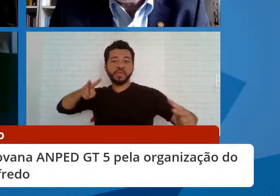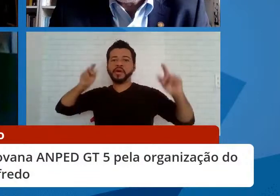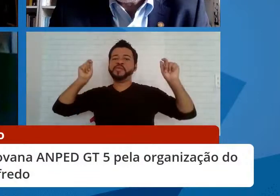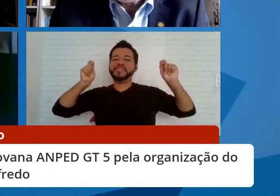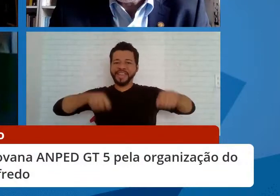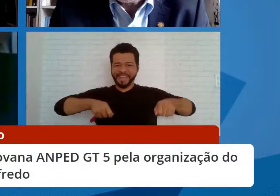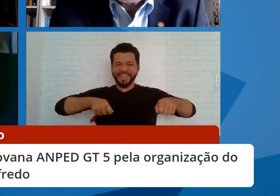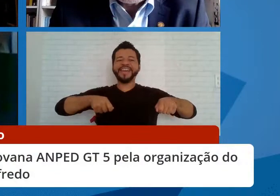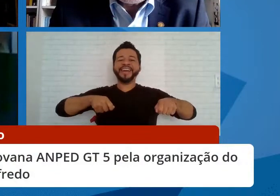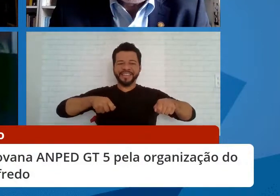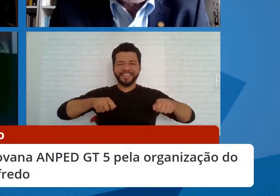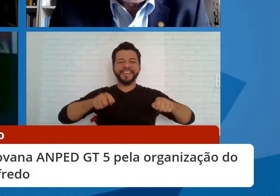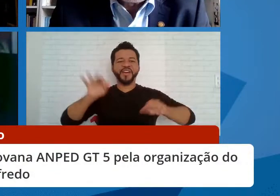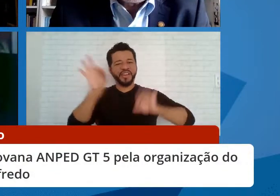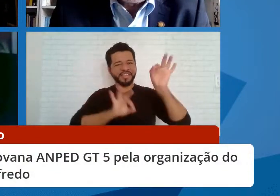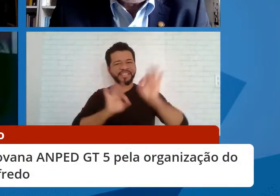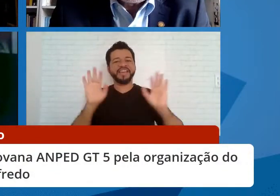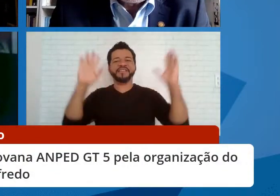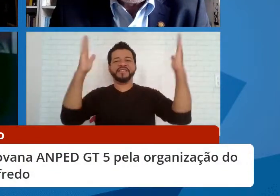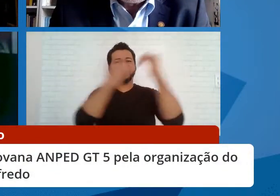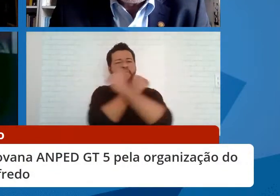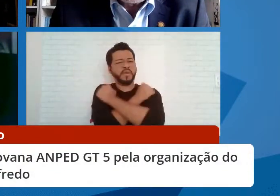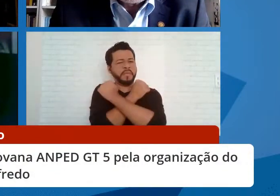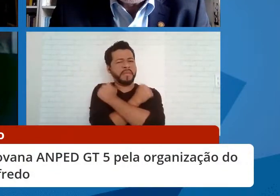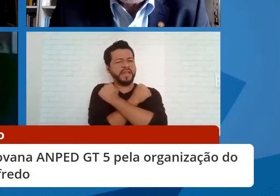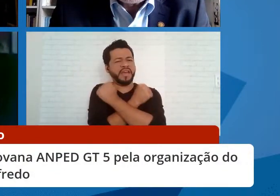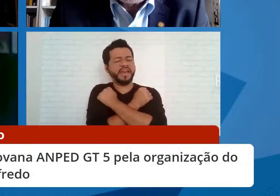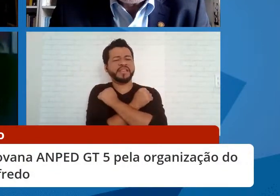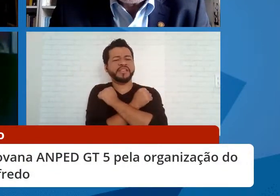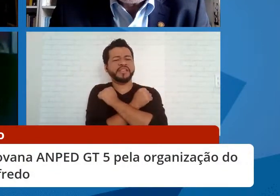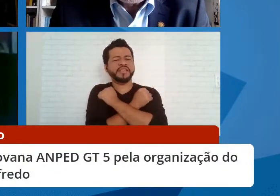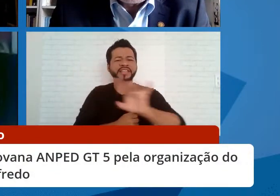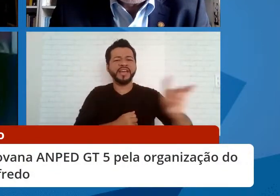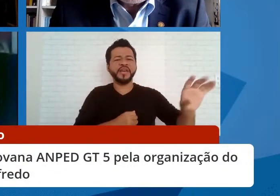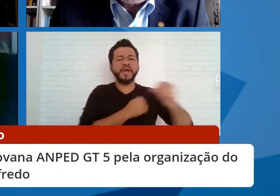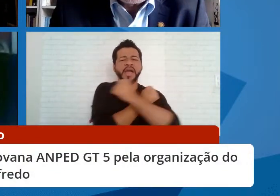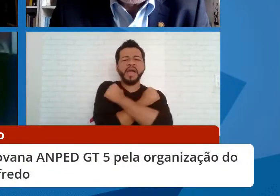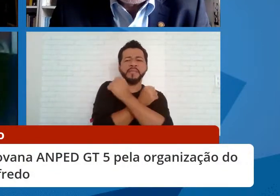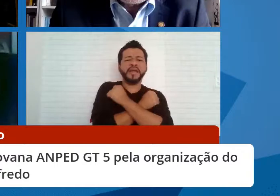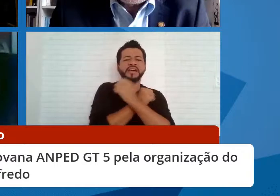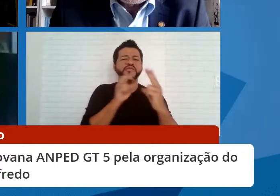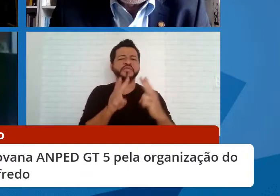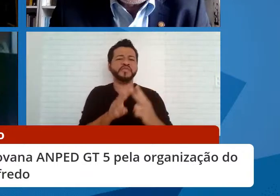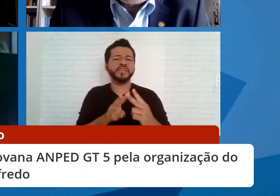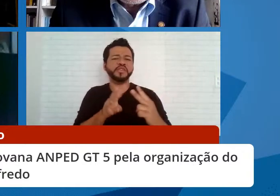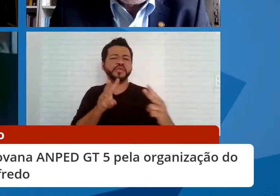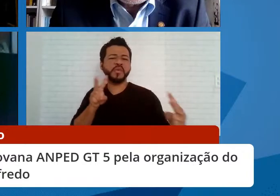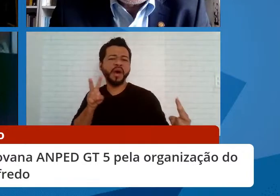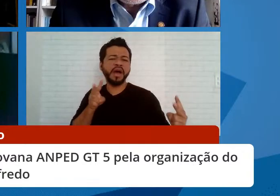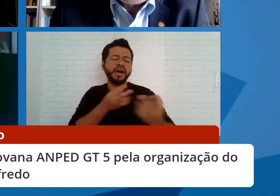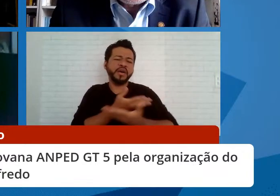que está aqui, né? Mas vai um abraço virtual para tanta gente querida que já